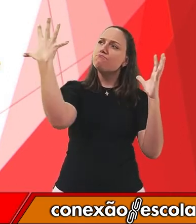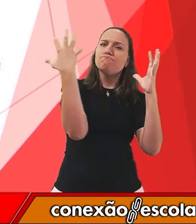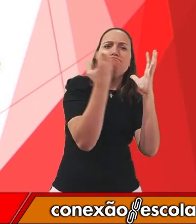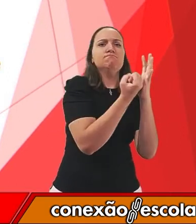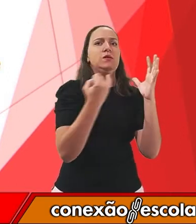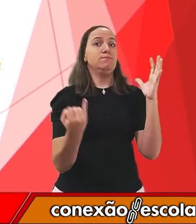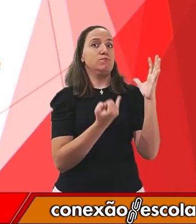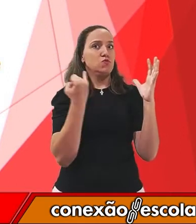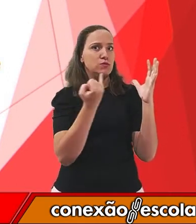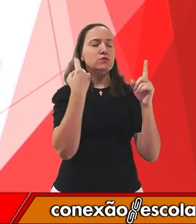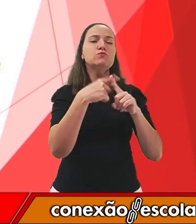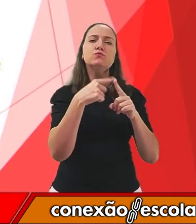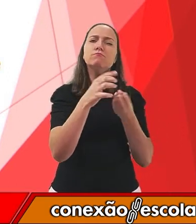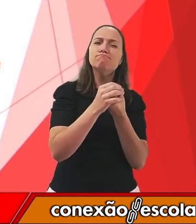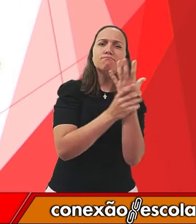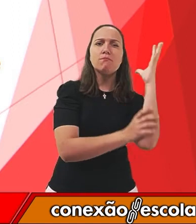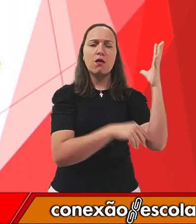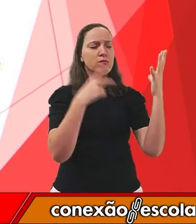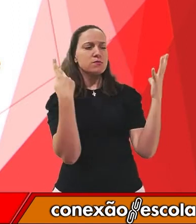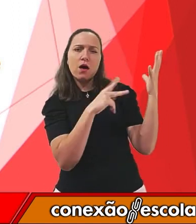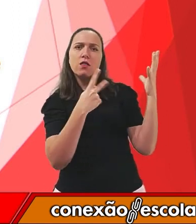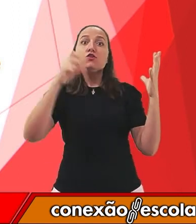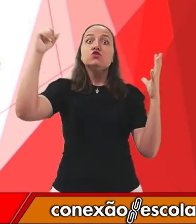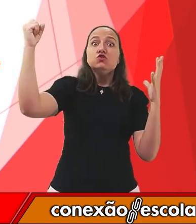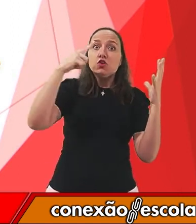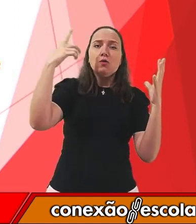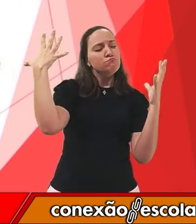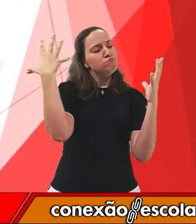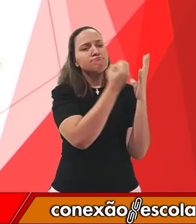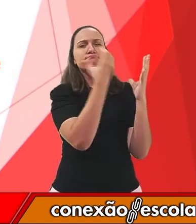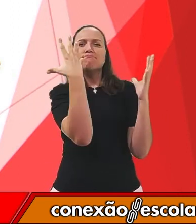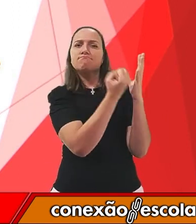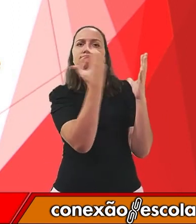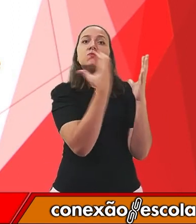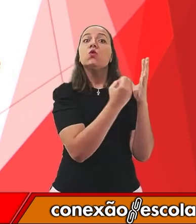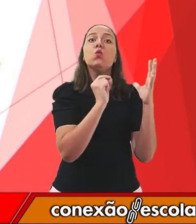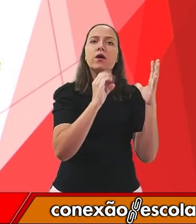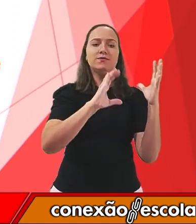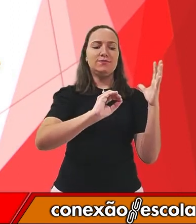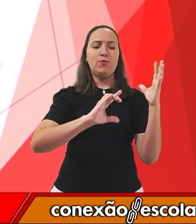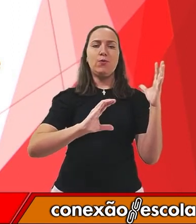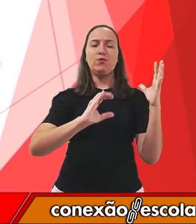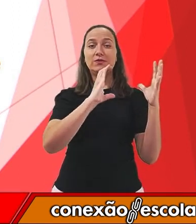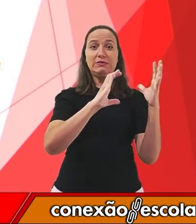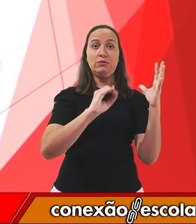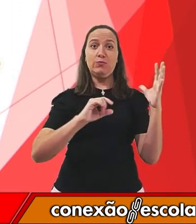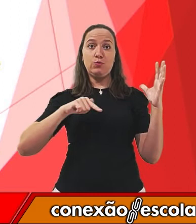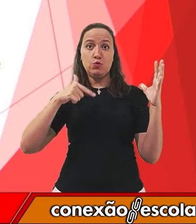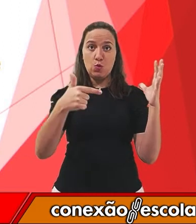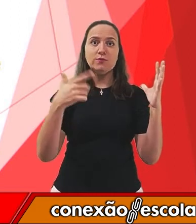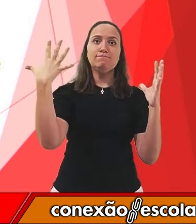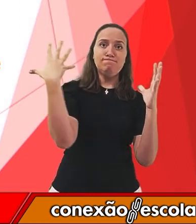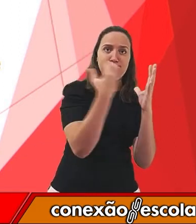tudo, pois as plantas, através dessa luz solar, absorvem o gás carbônico da atmosfera e